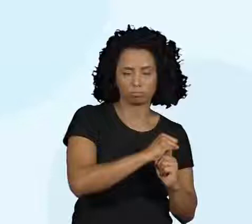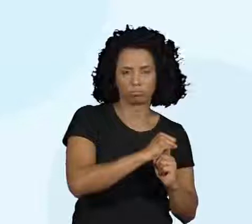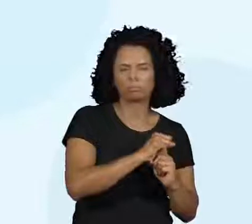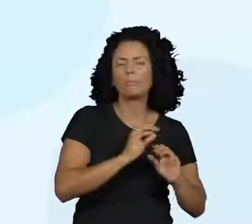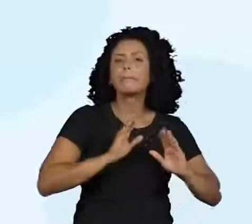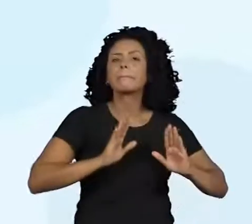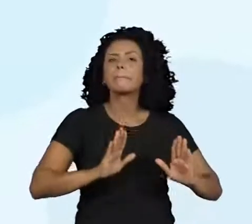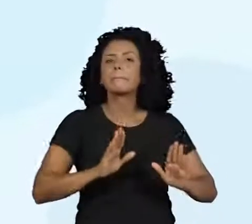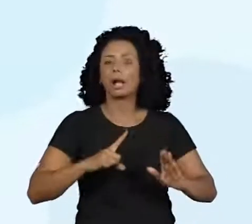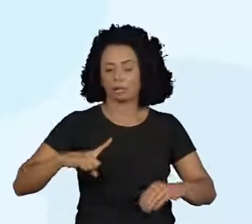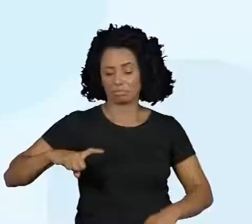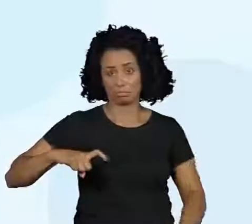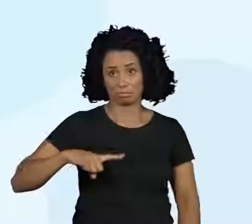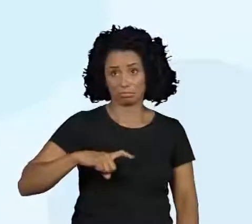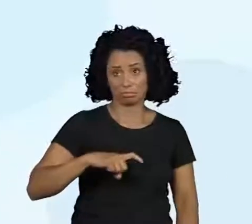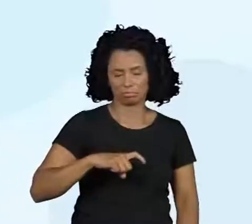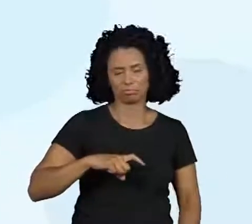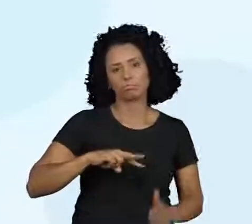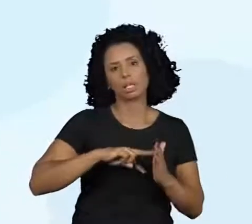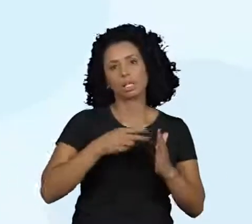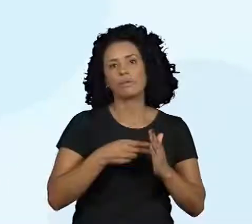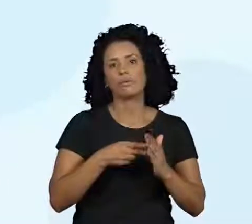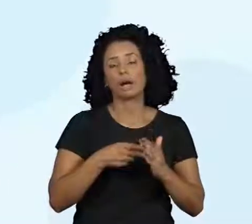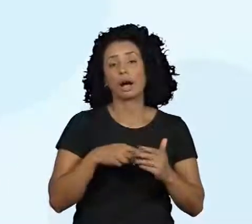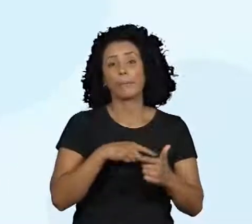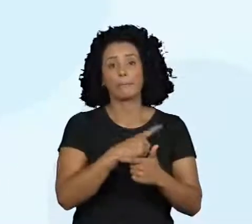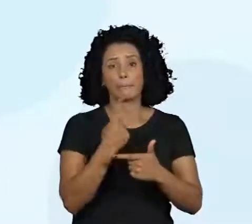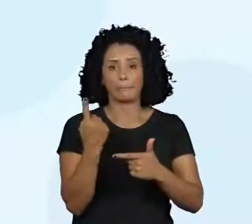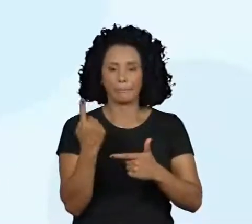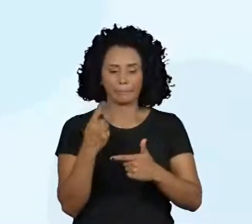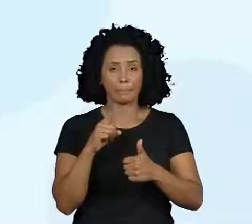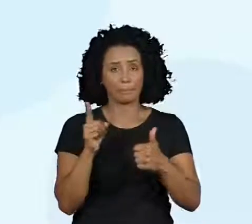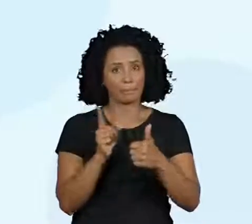um consumidor primário. Olha só.